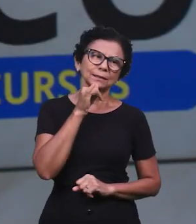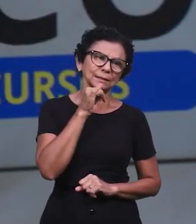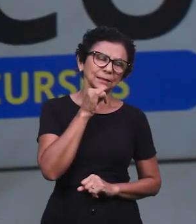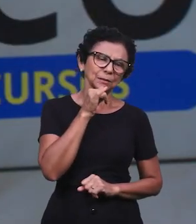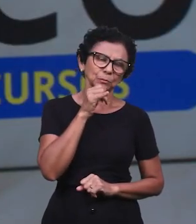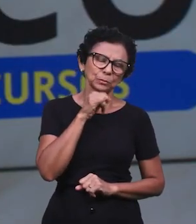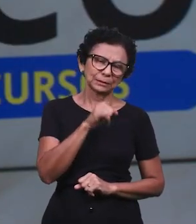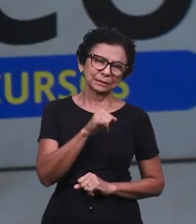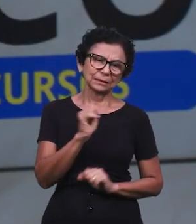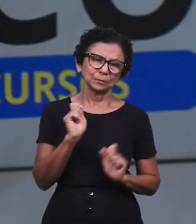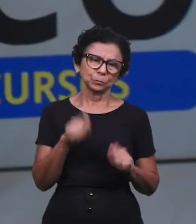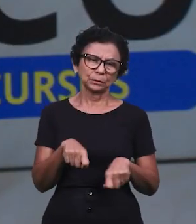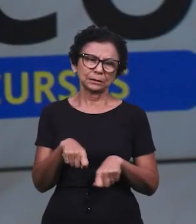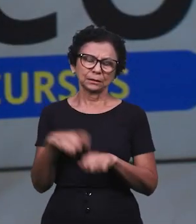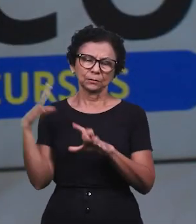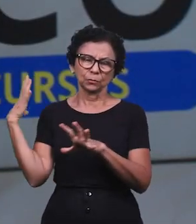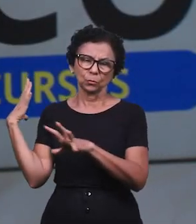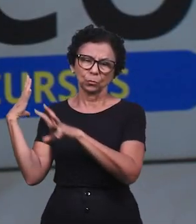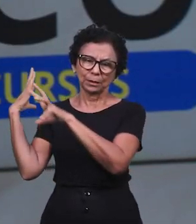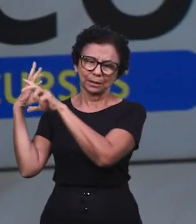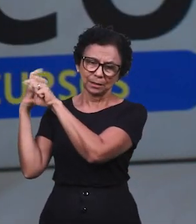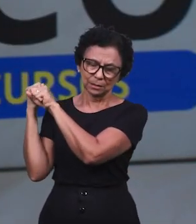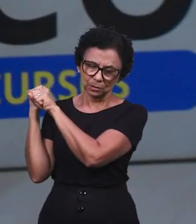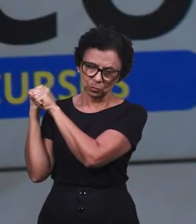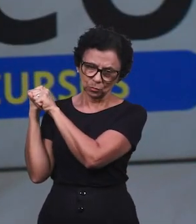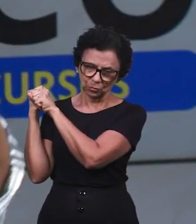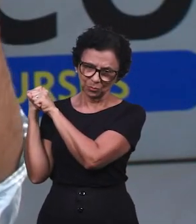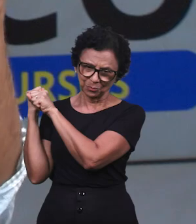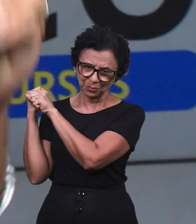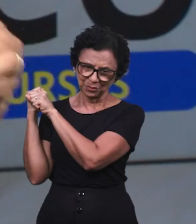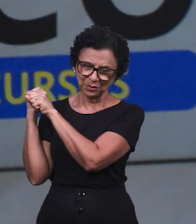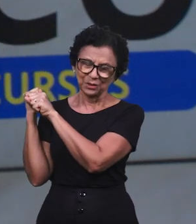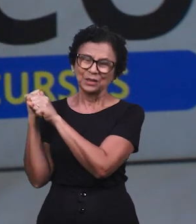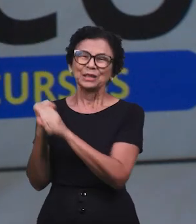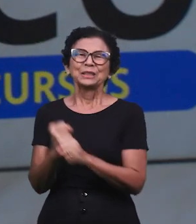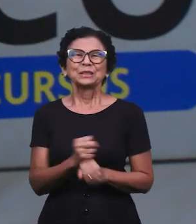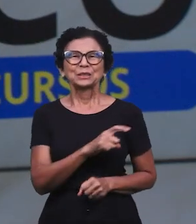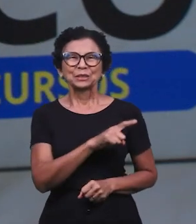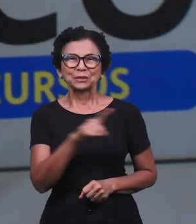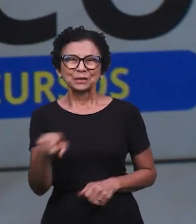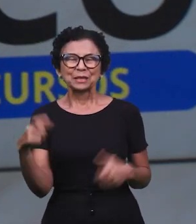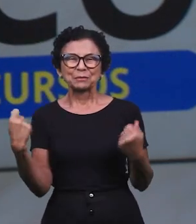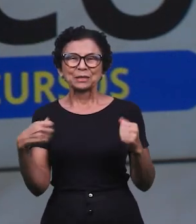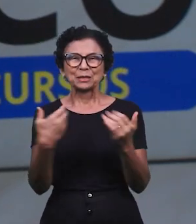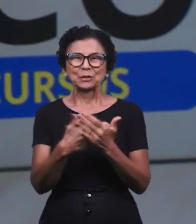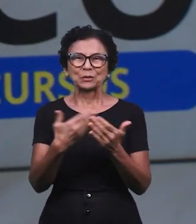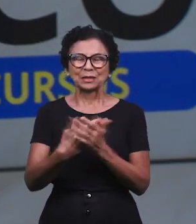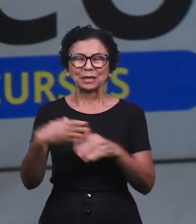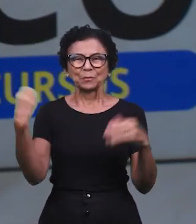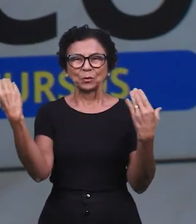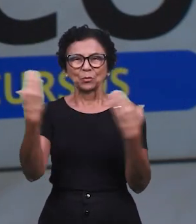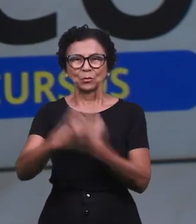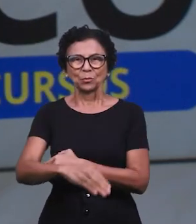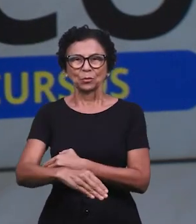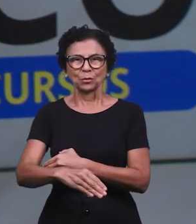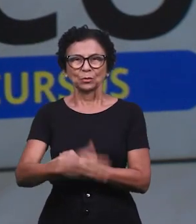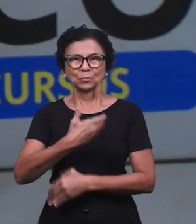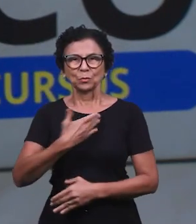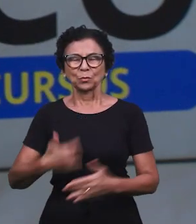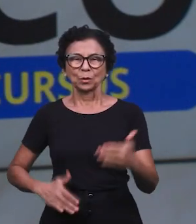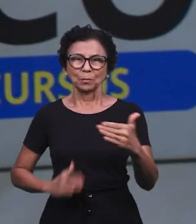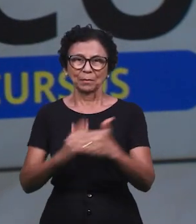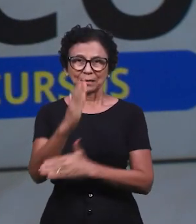um resumo daquilo que você precisa para ser aprovado em qualquer concurso público, seriam basicamente o quê? 3